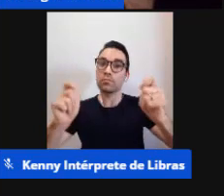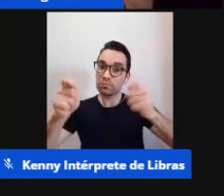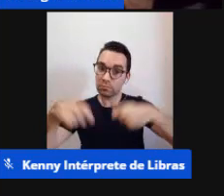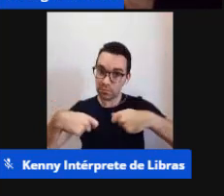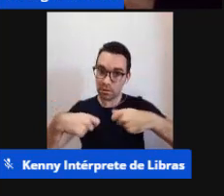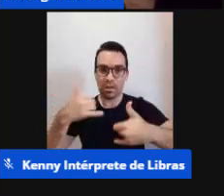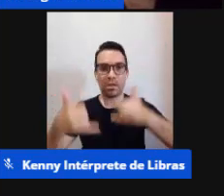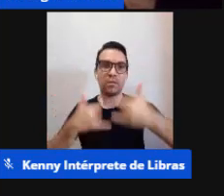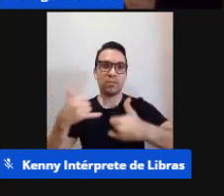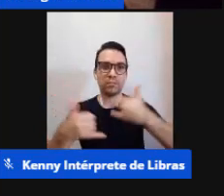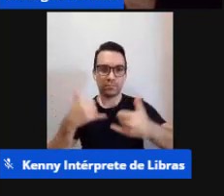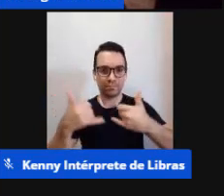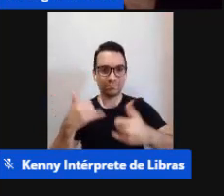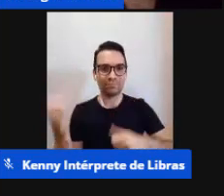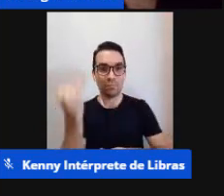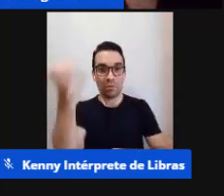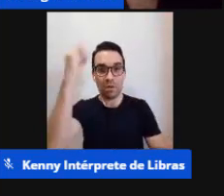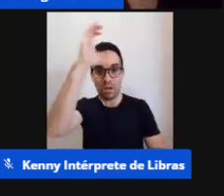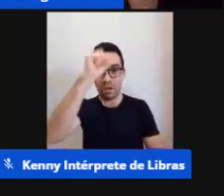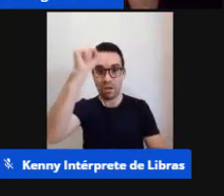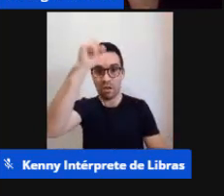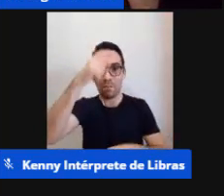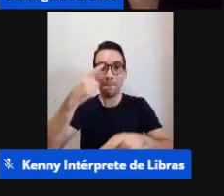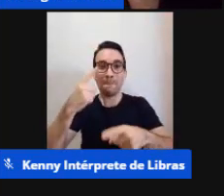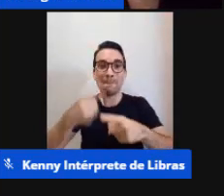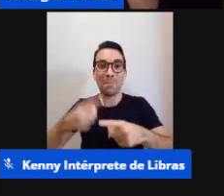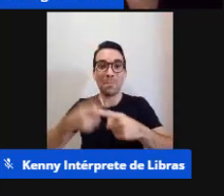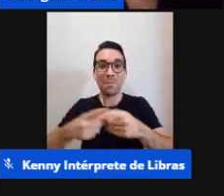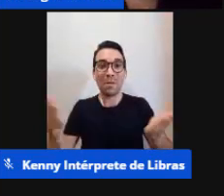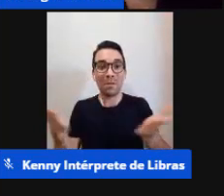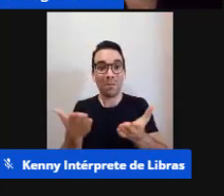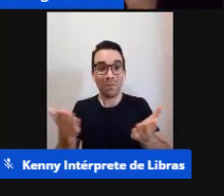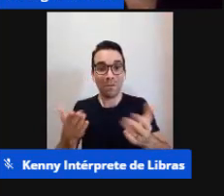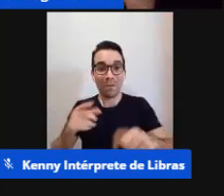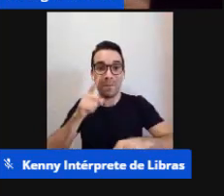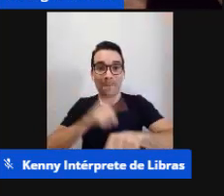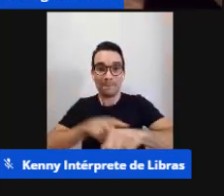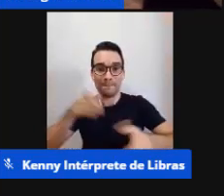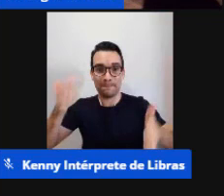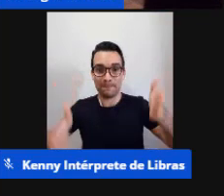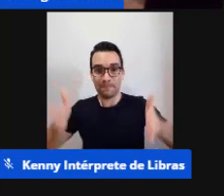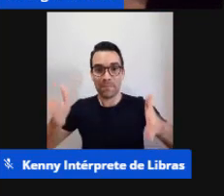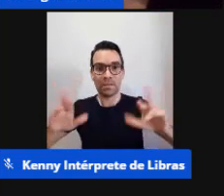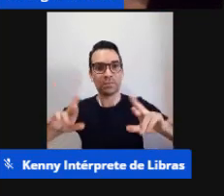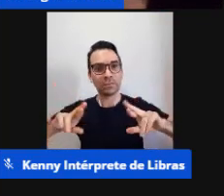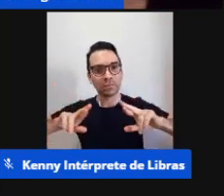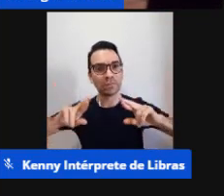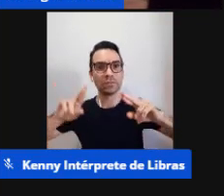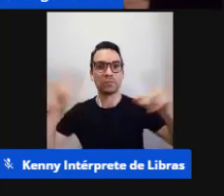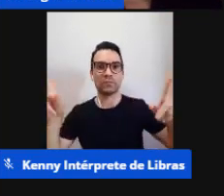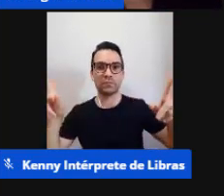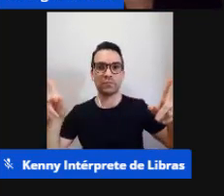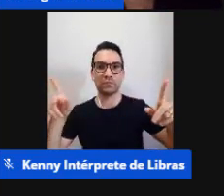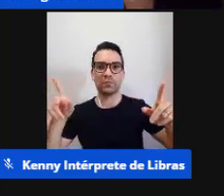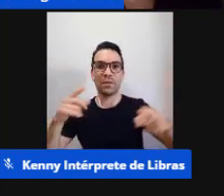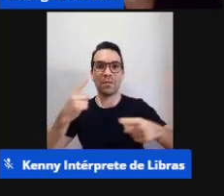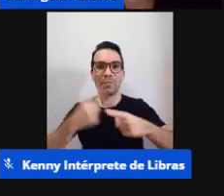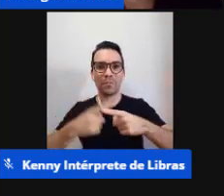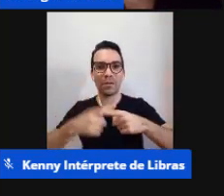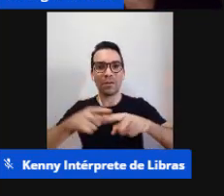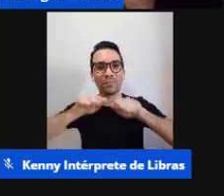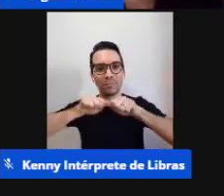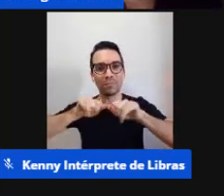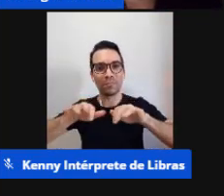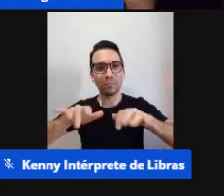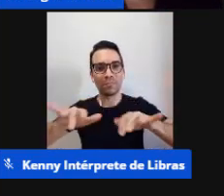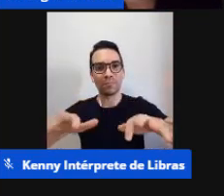né? Dessa pandemia. Então, quando eu falo em mundo social e natural, mas como? Não tem espaço. Tem que pensar no espaço da